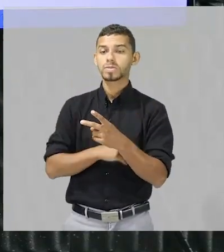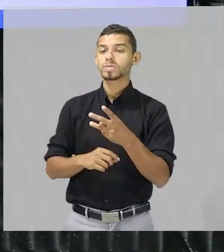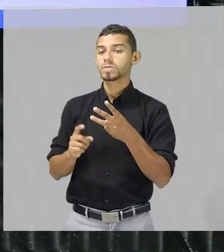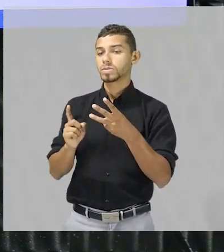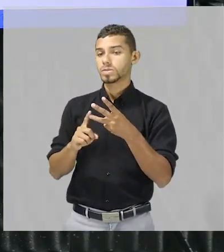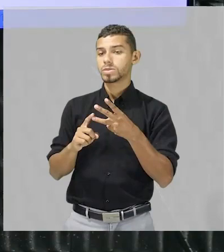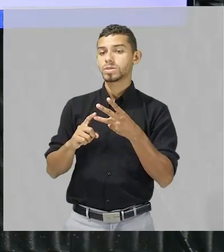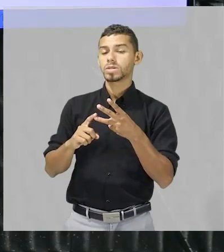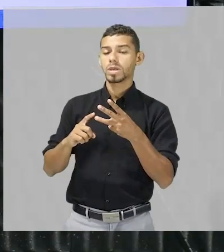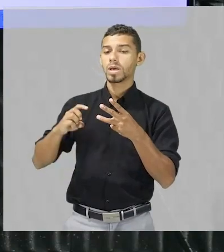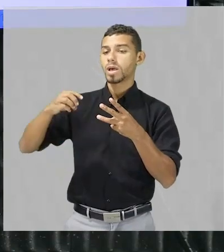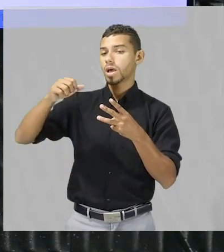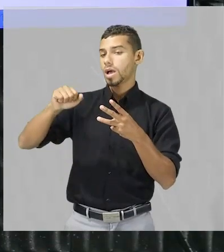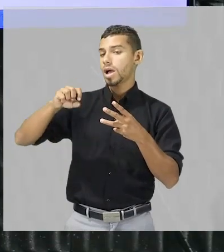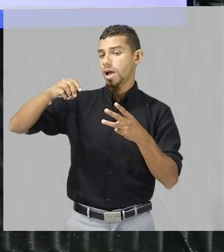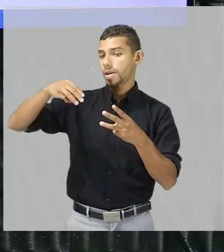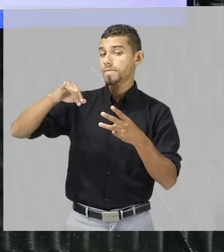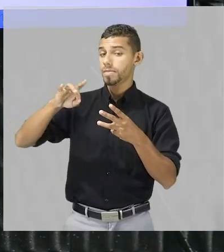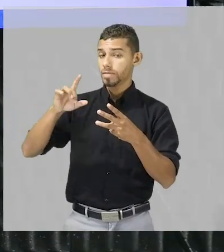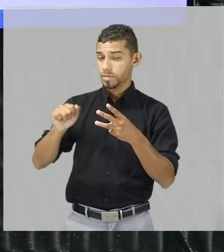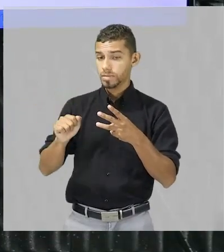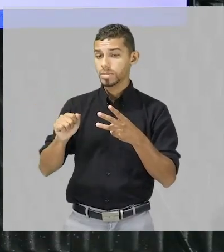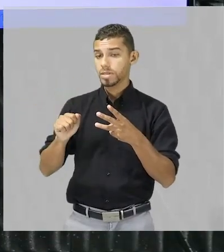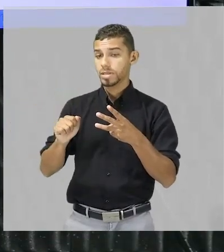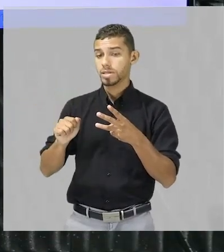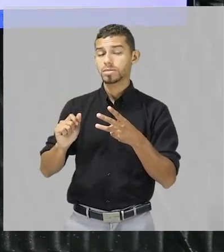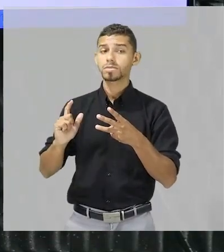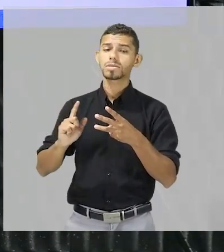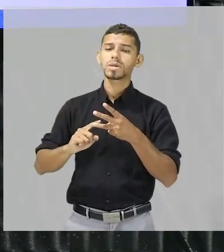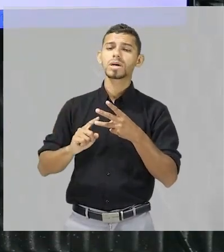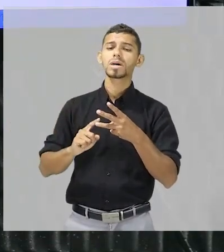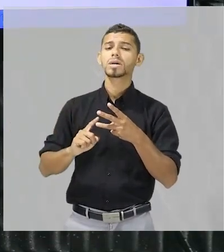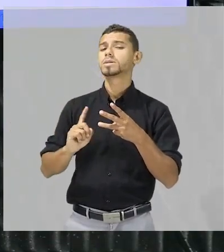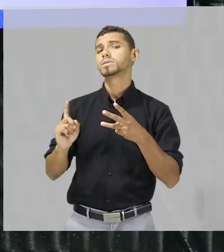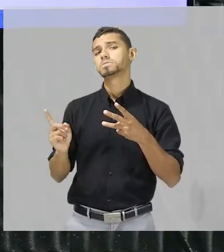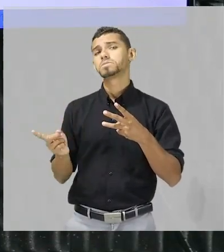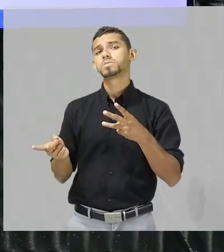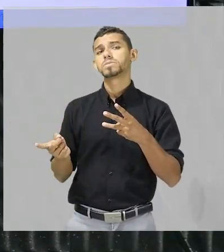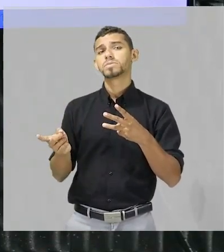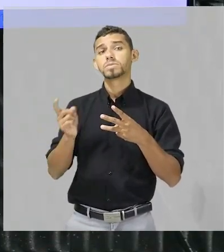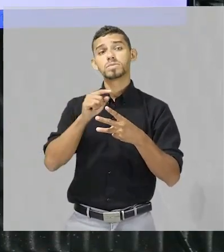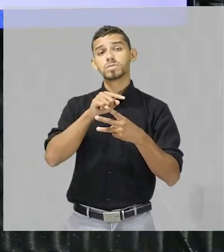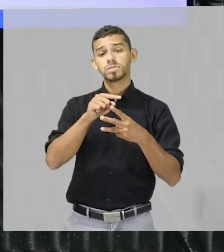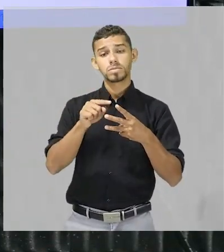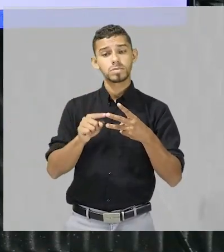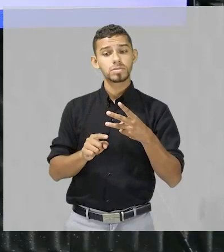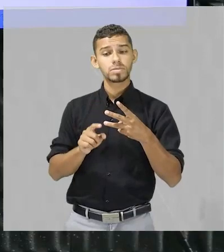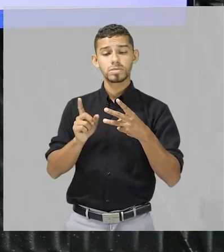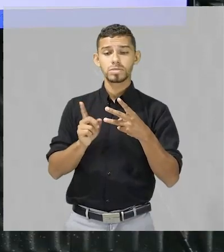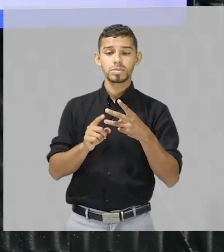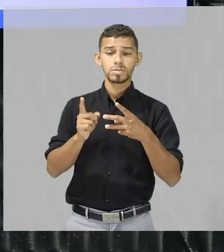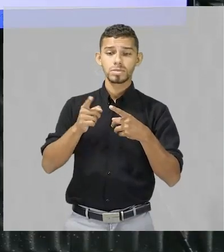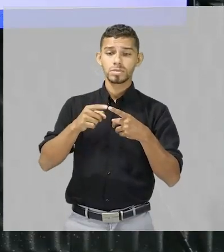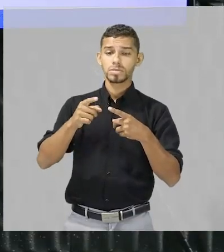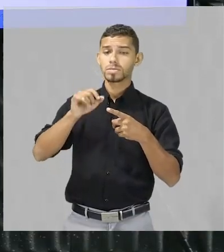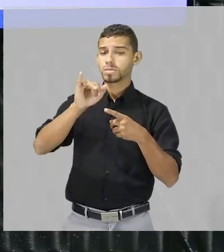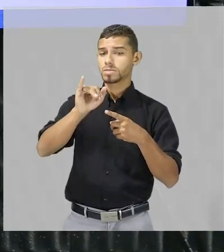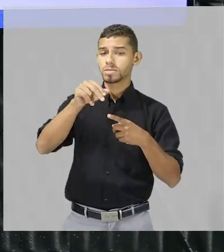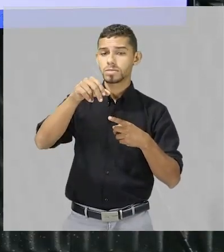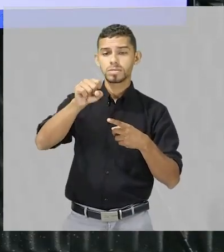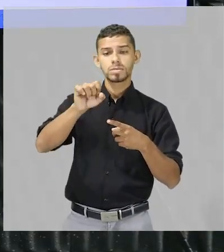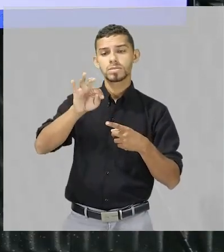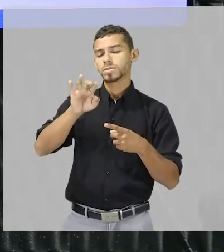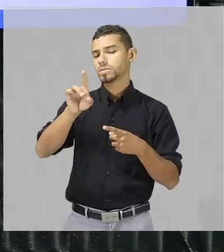álcool e uma amida. Então, mas por ser um composto insaturado,